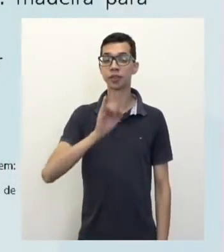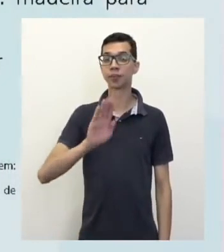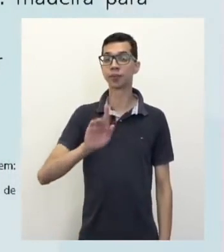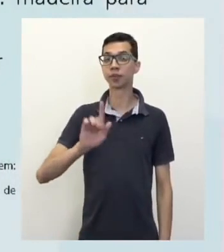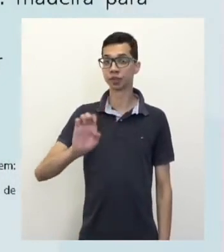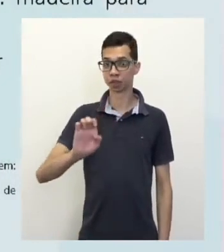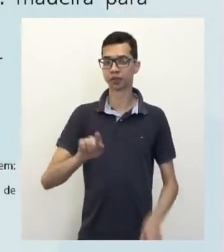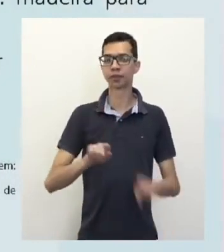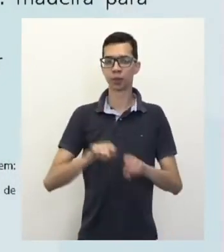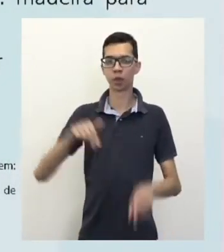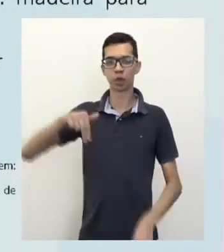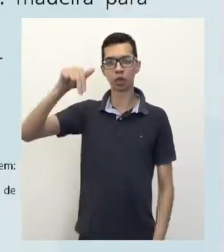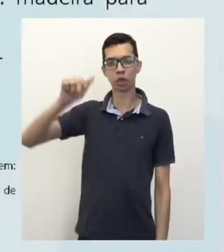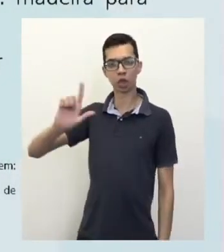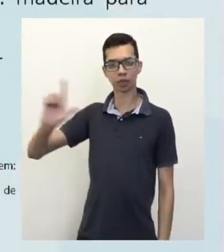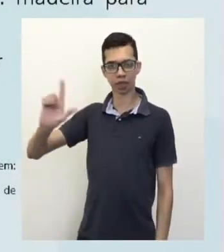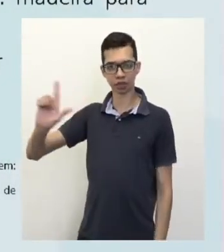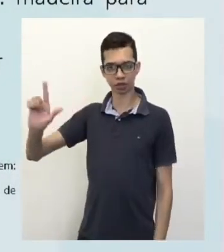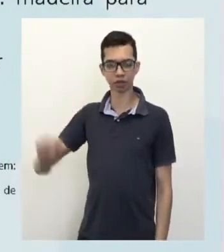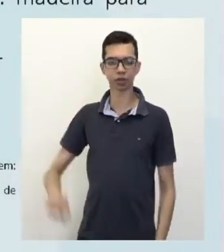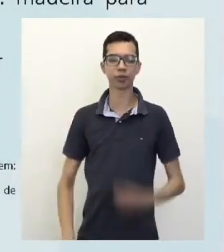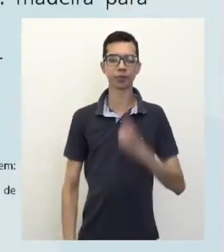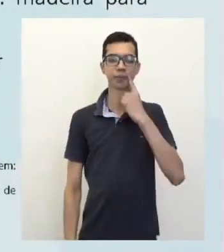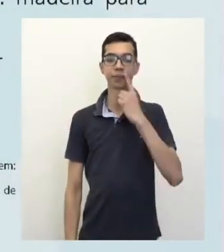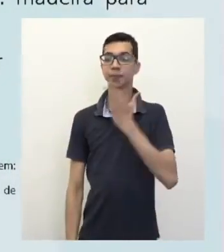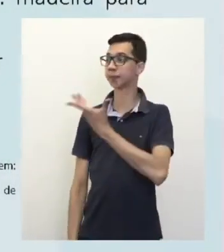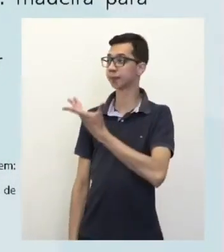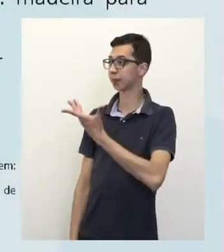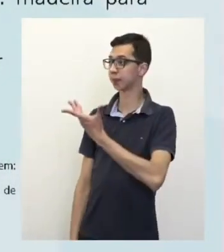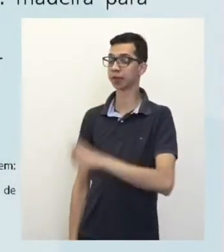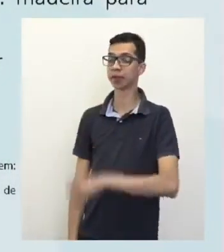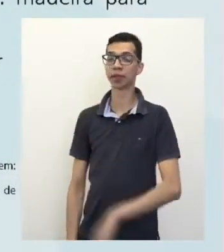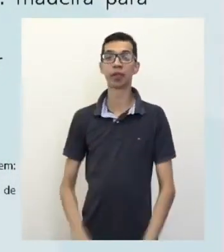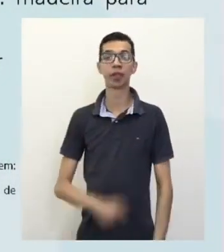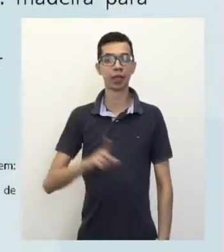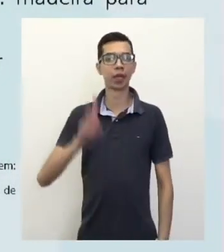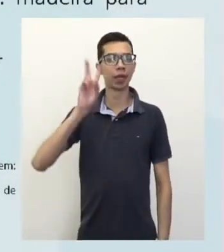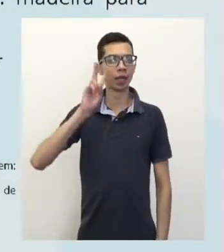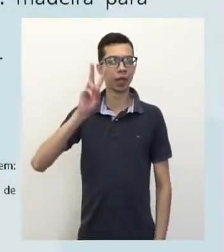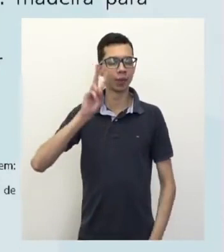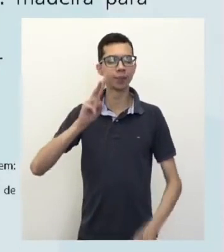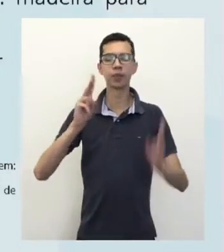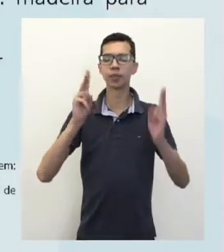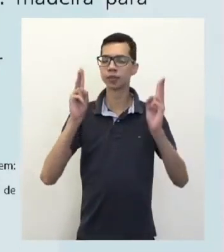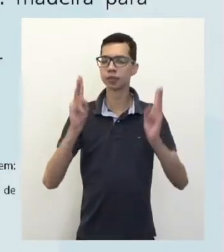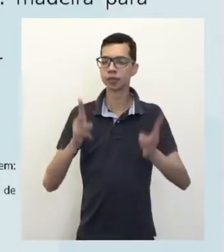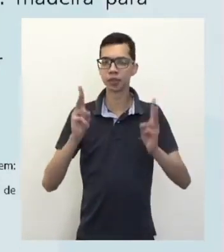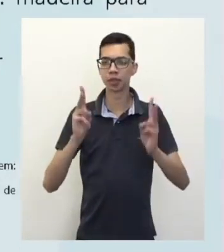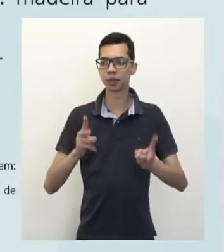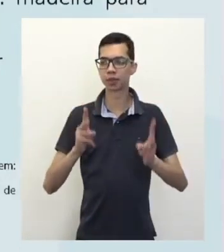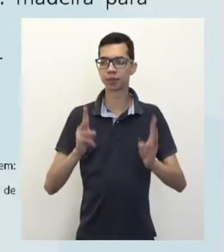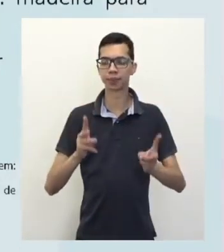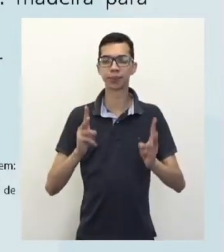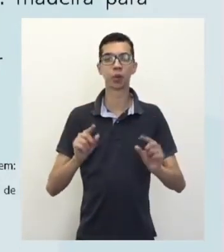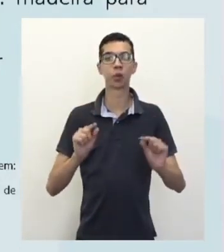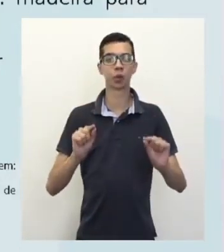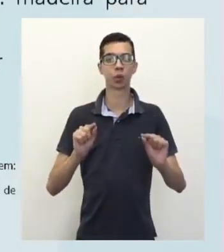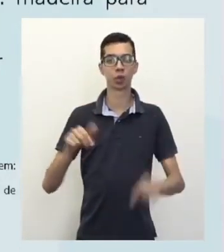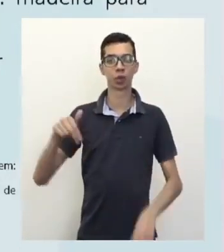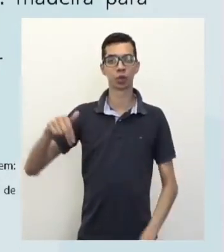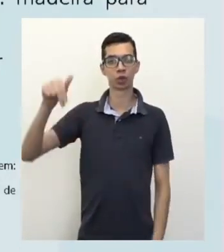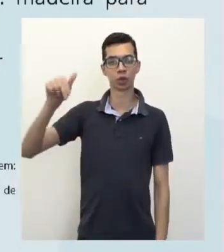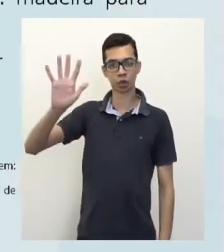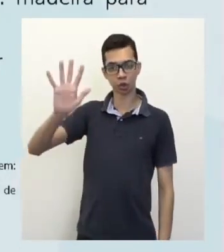que a compõem. É sempre bom lembrar que, historicamente, a região Nordeste sempre esteve associada à questão da